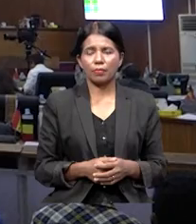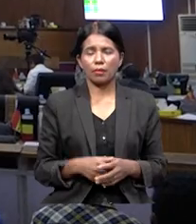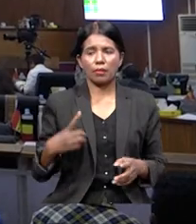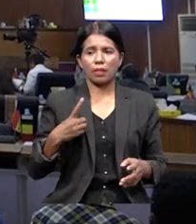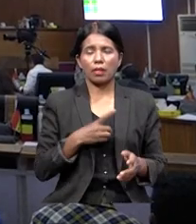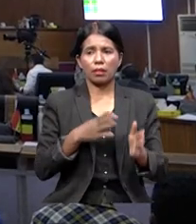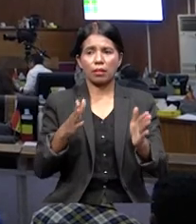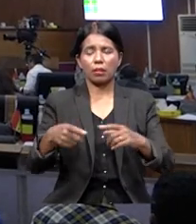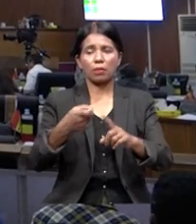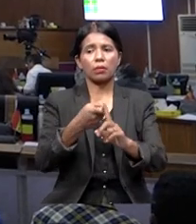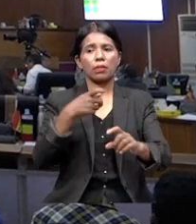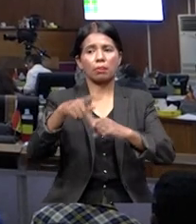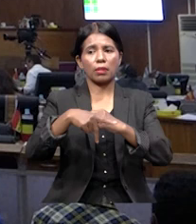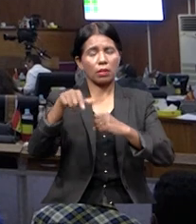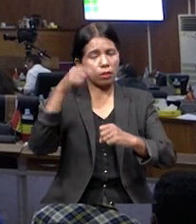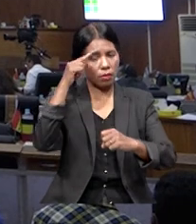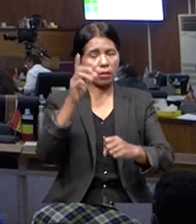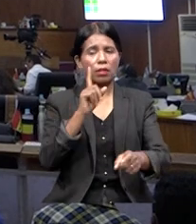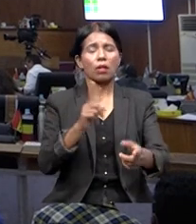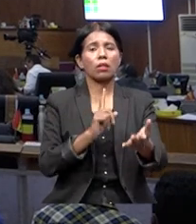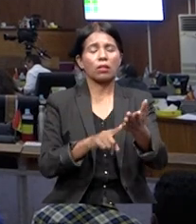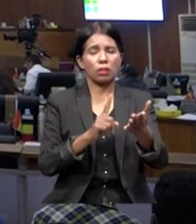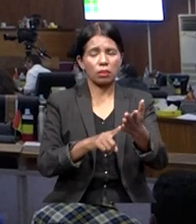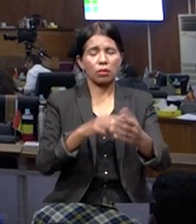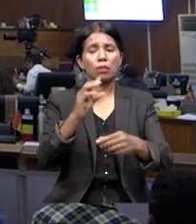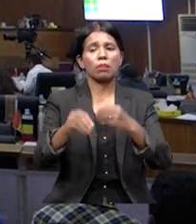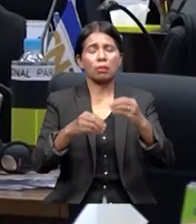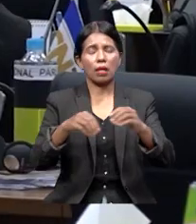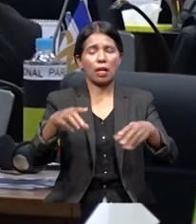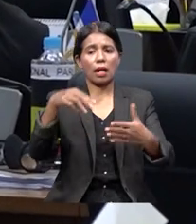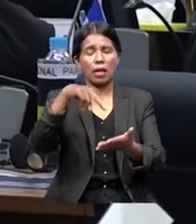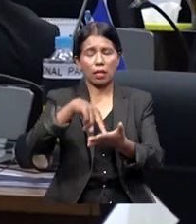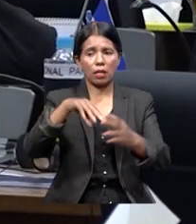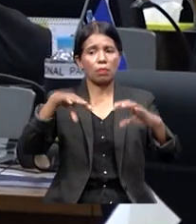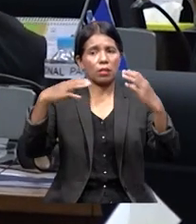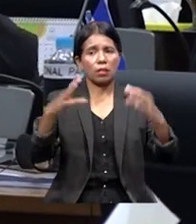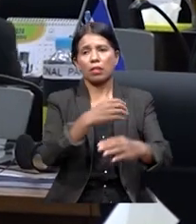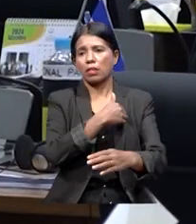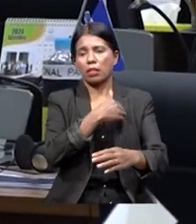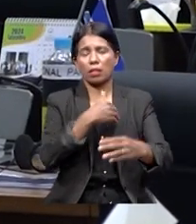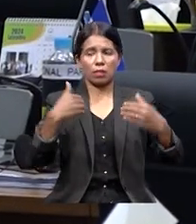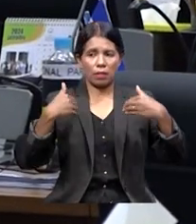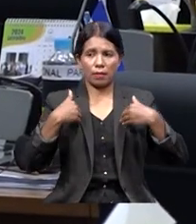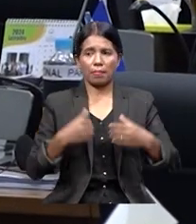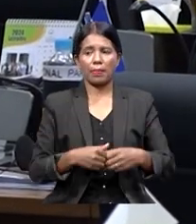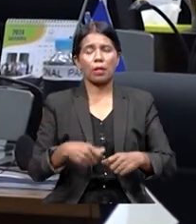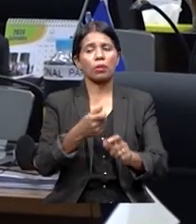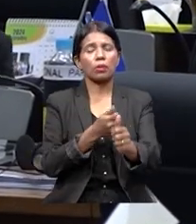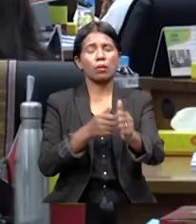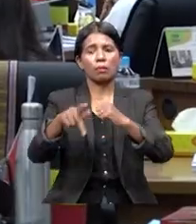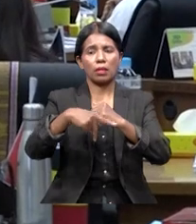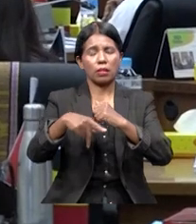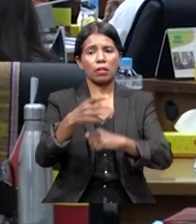Deputado sira usi bangka da oposisi no governo hak sesu kemalu kona ba atu hari komisang inkeritu parlamentar ne beto in loron sedau stabilese. Tuir bangka da oposisi